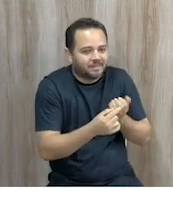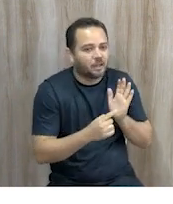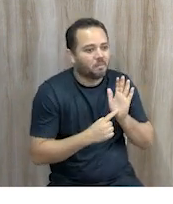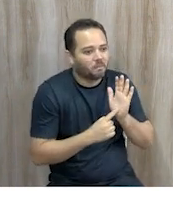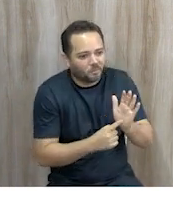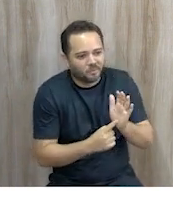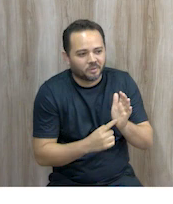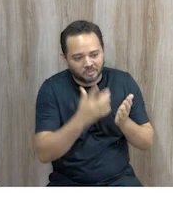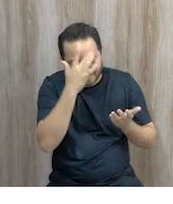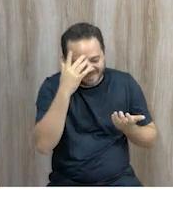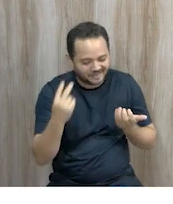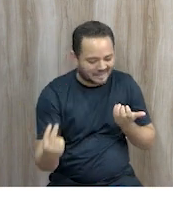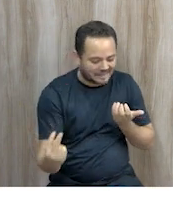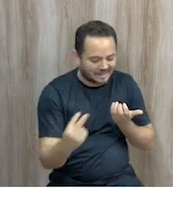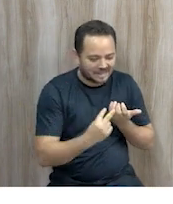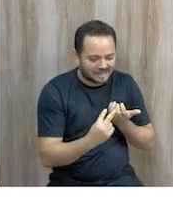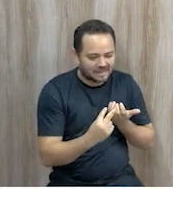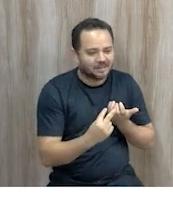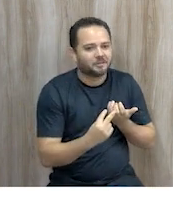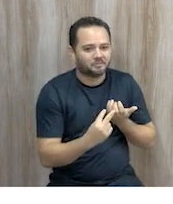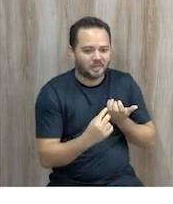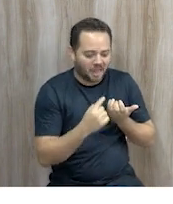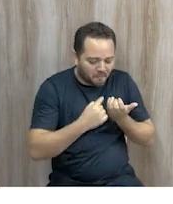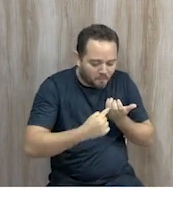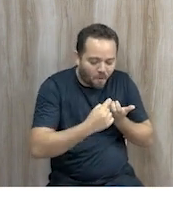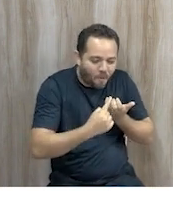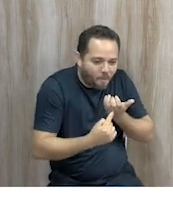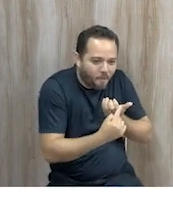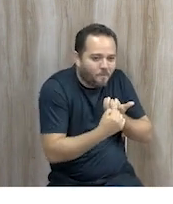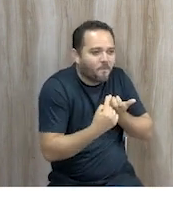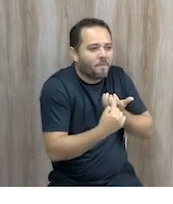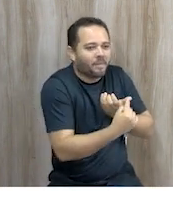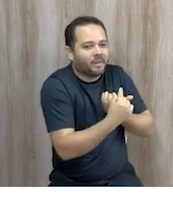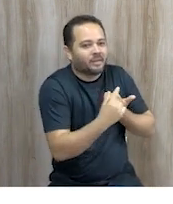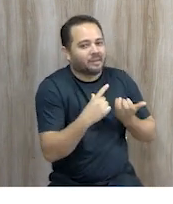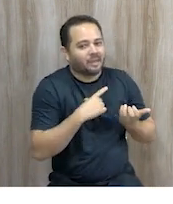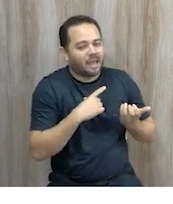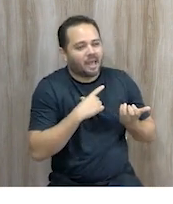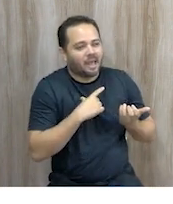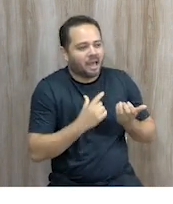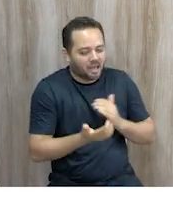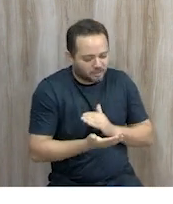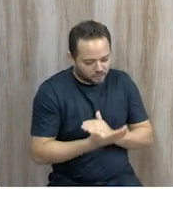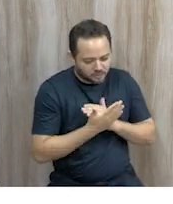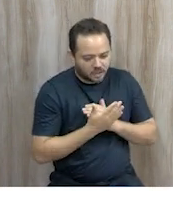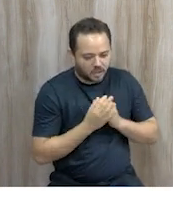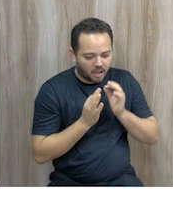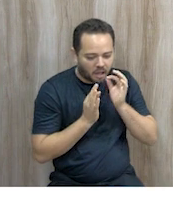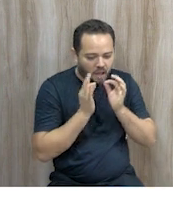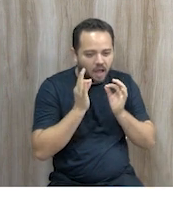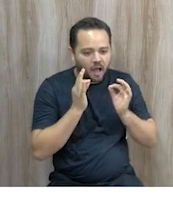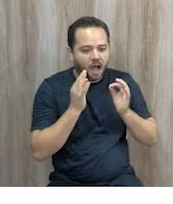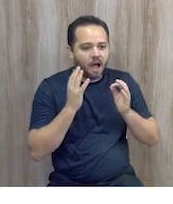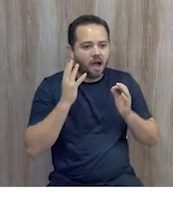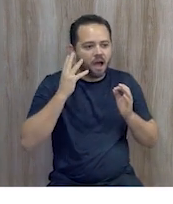o formato da gengiva, ele pode trazer e traz harmonização orofacial.